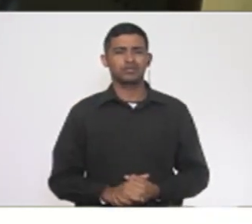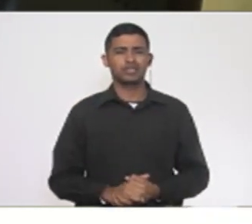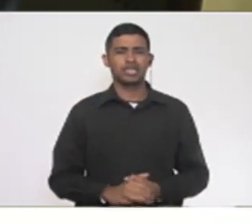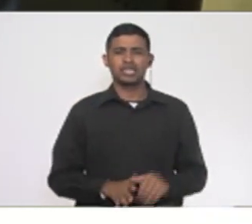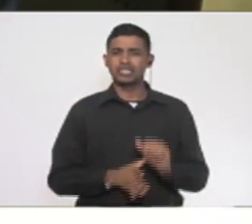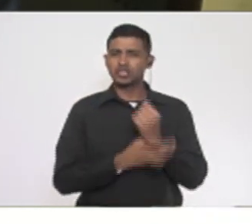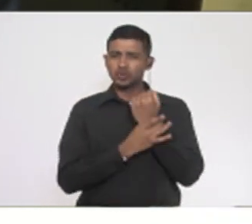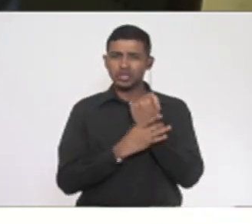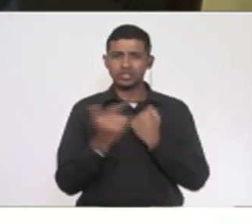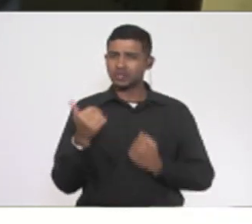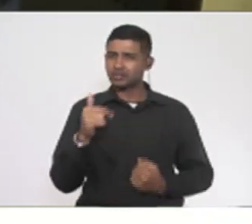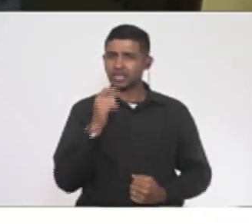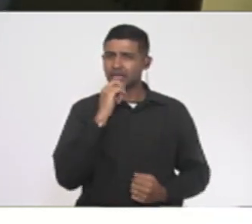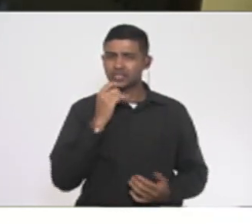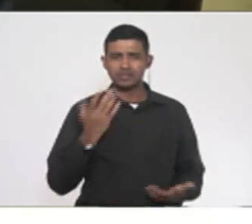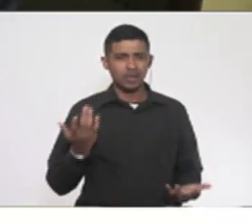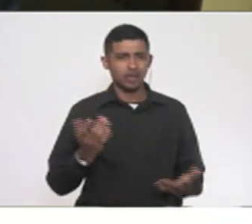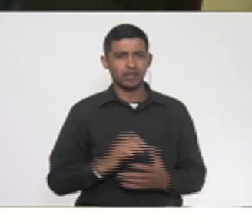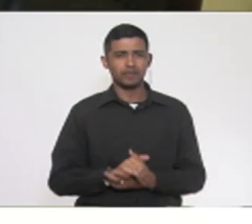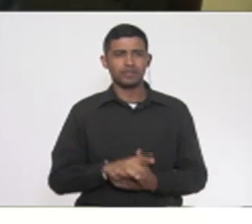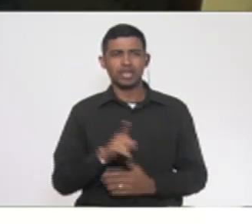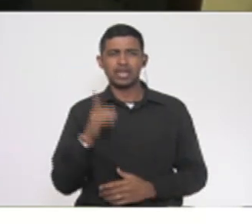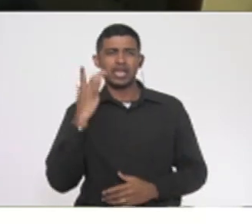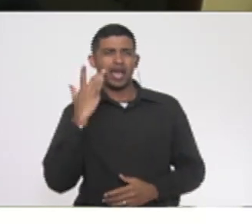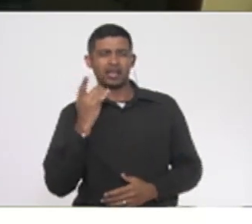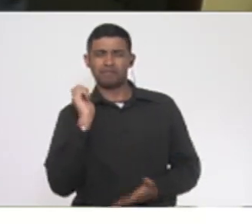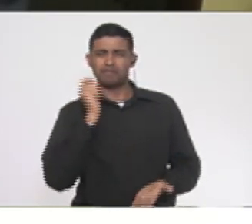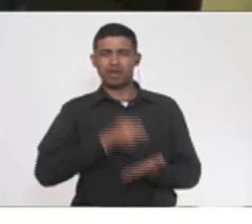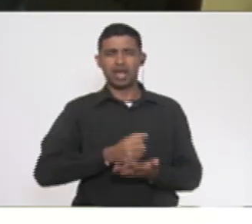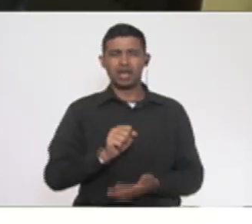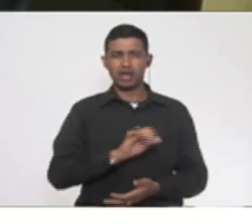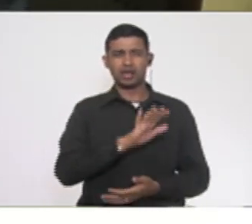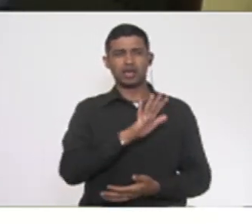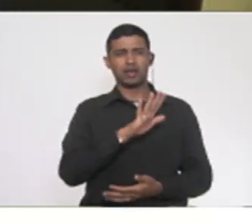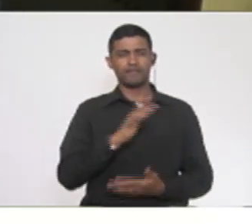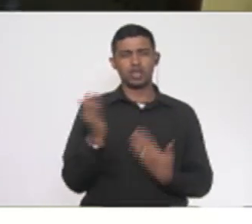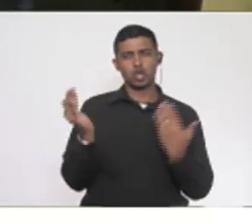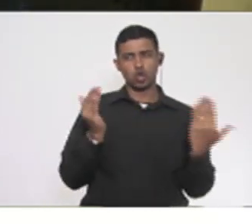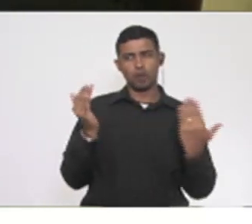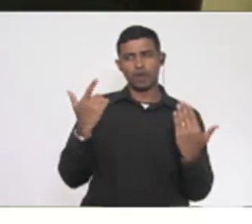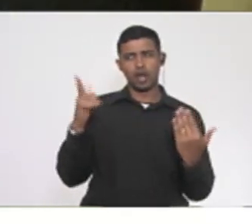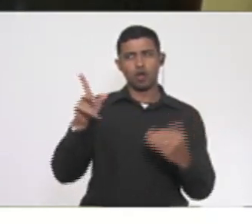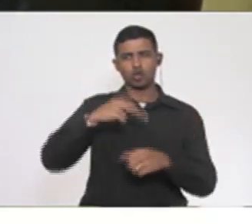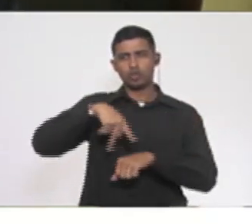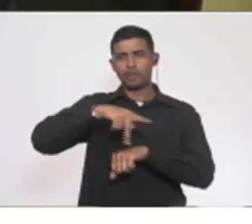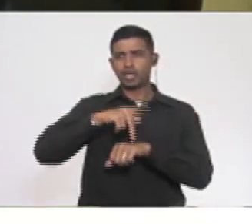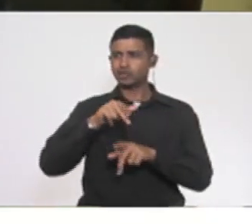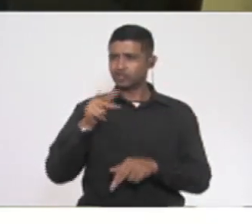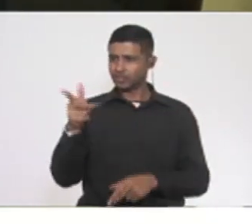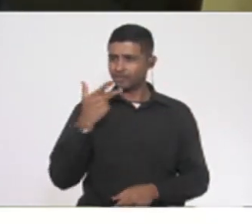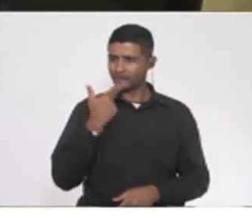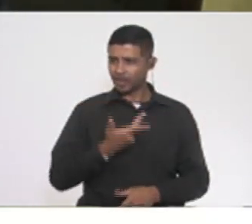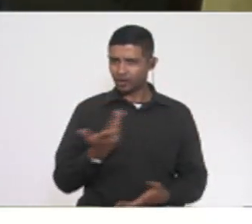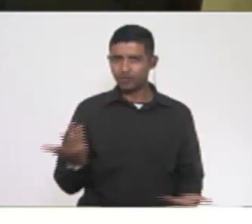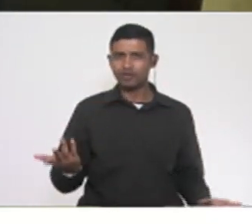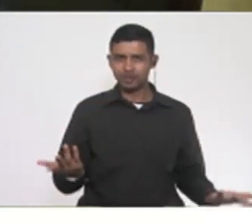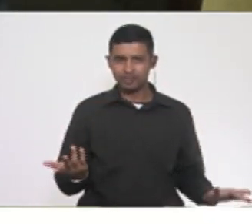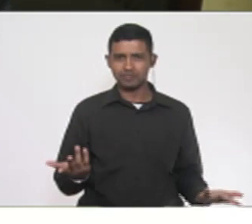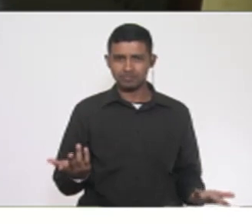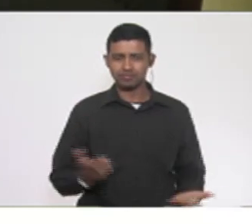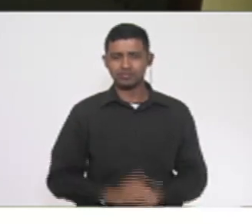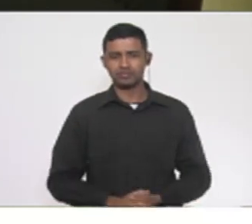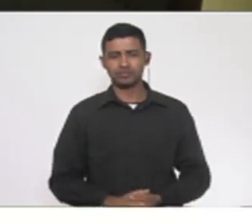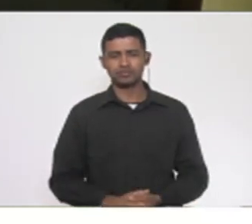insegurança, e achando que está pagando caro, quando se compara com um país, como o senhor disse, que essa distribuição já está mais